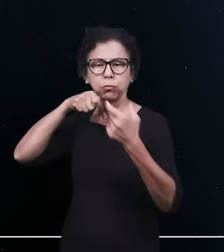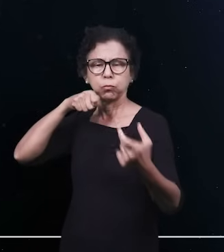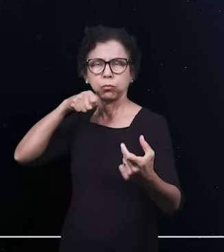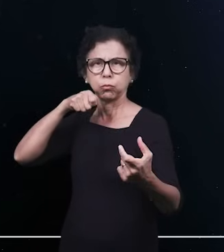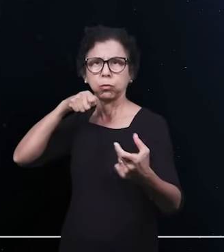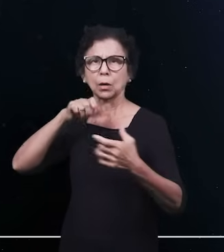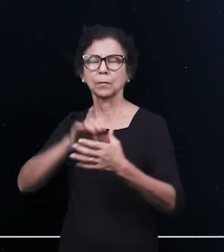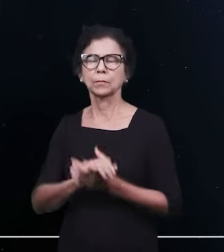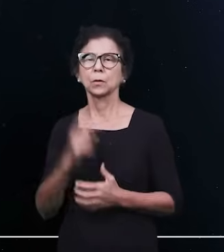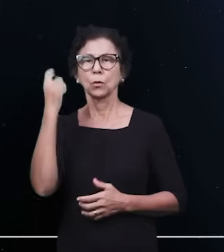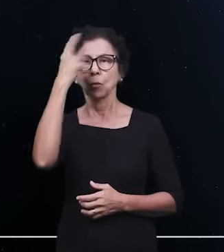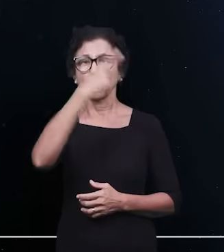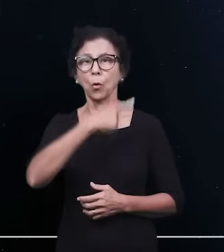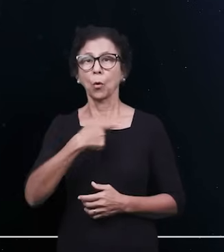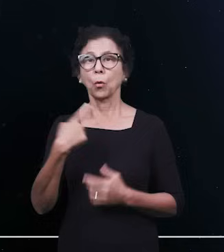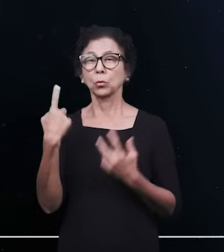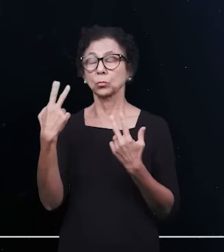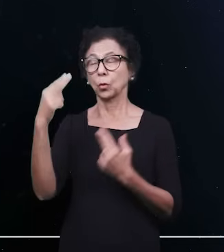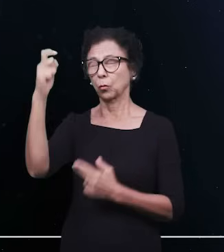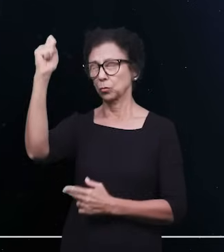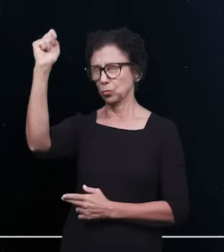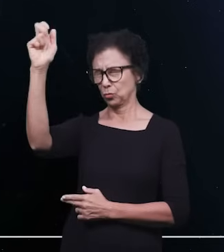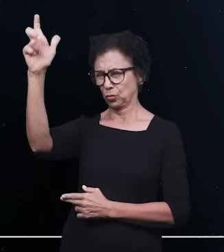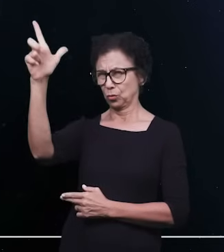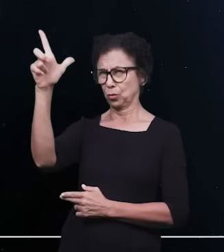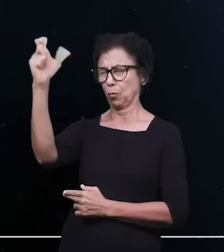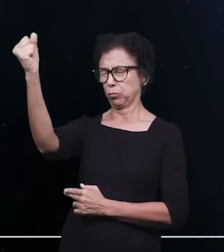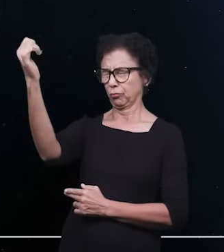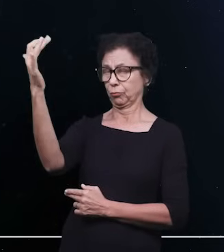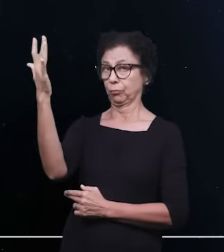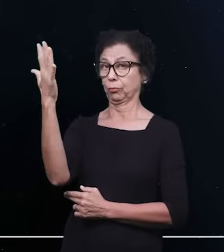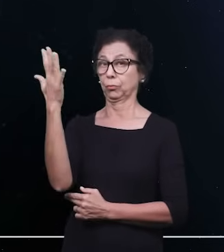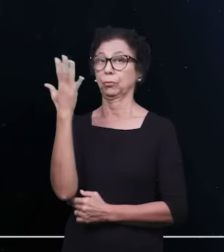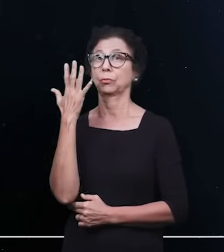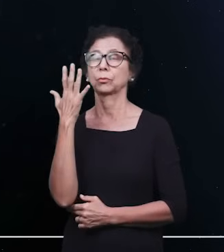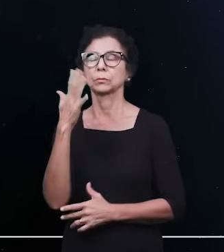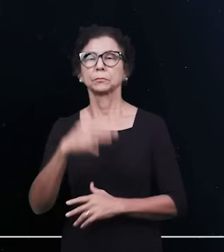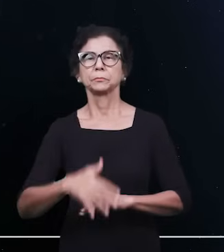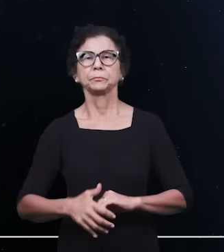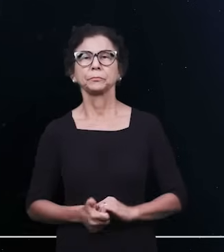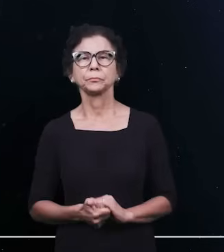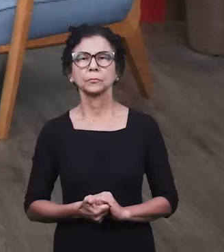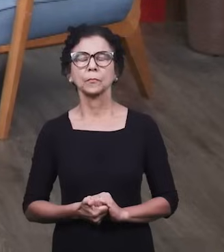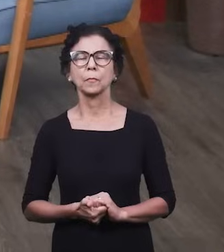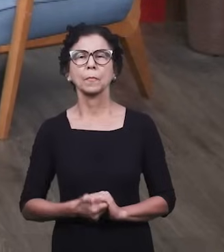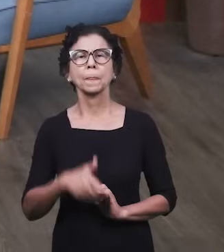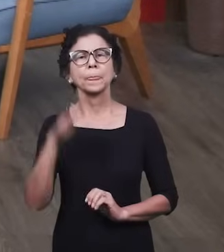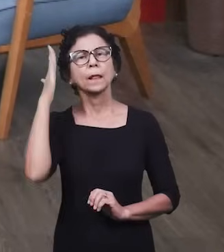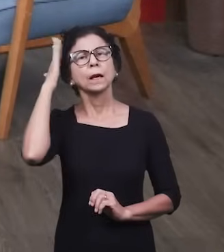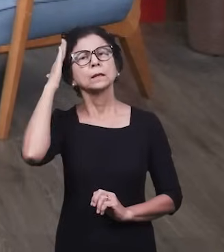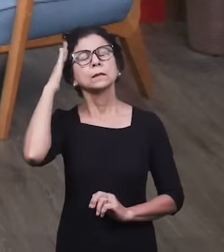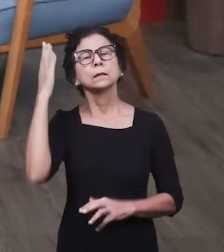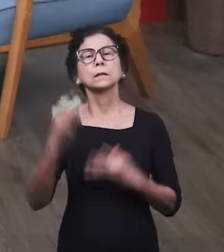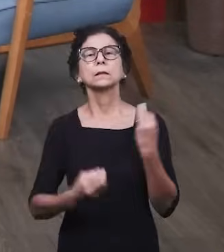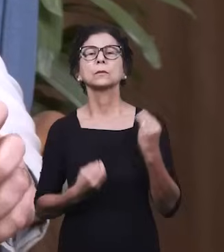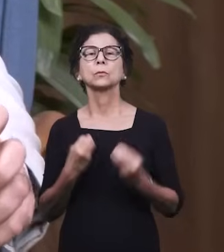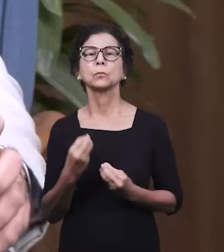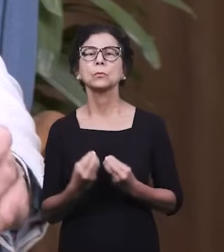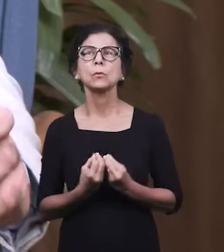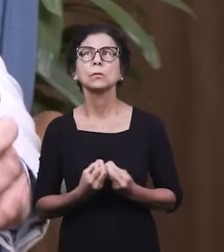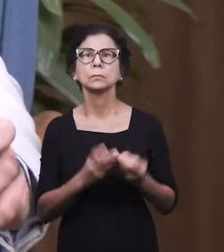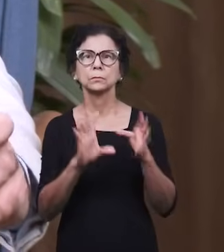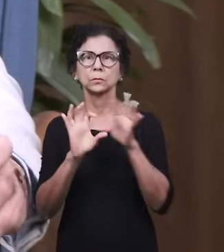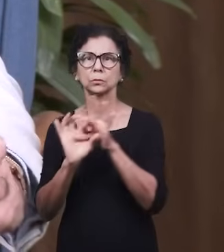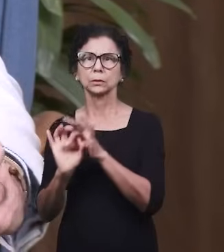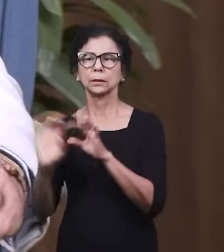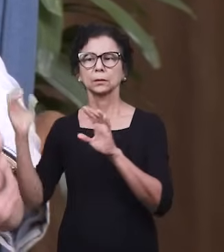seu rosto era como o sol quando na sua força resplandece. Como é que nós podemos entender aí o